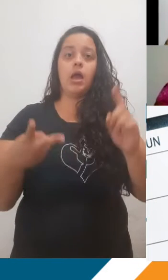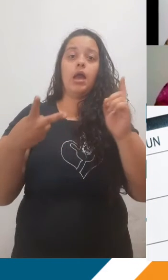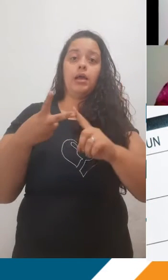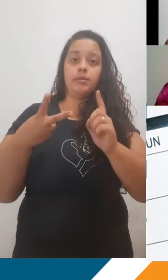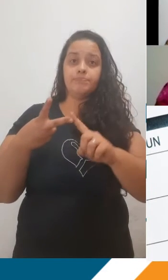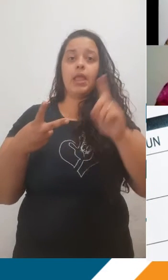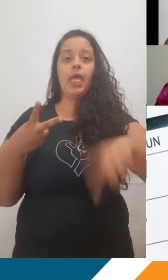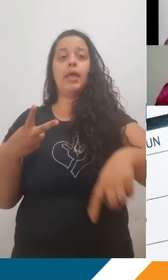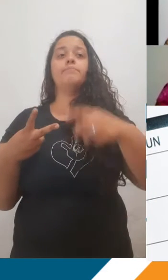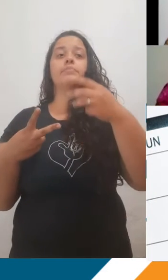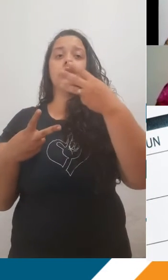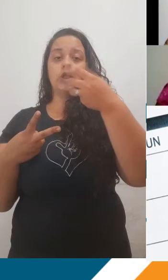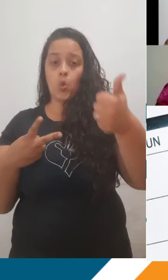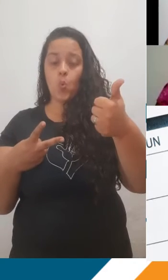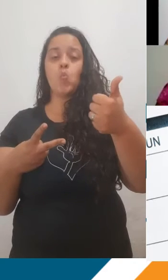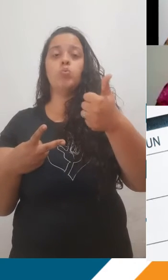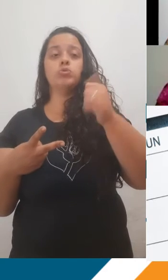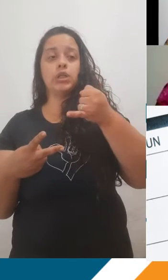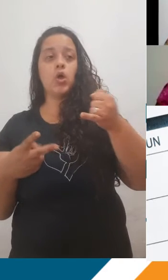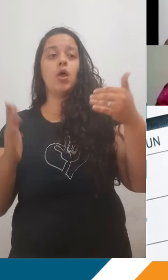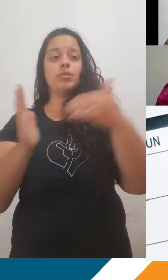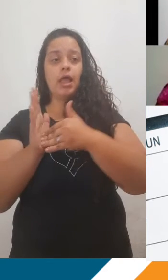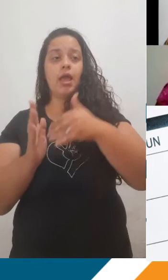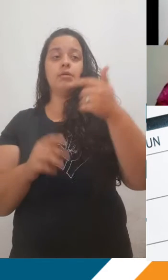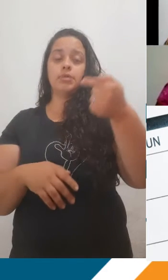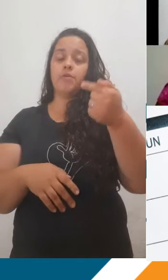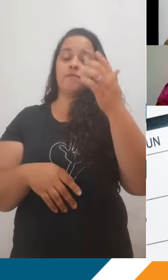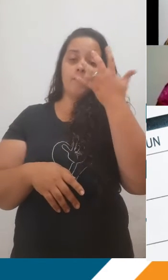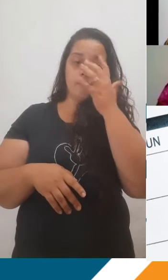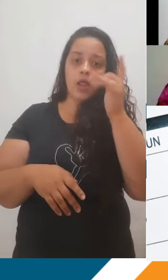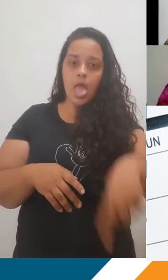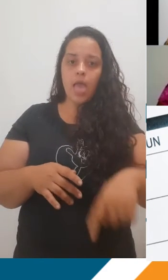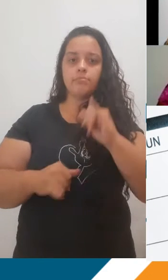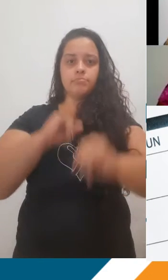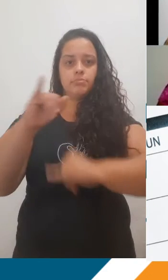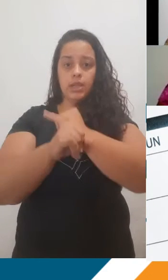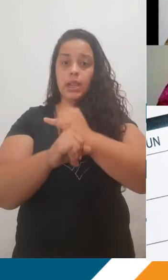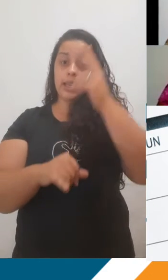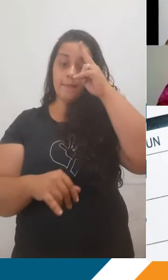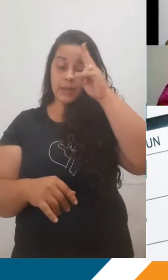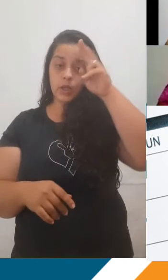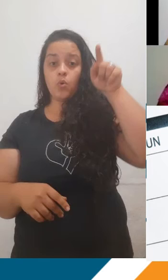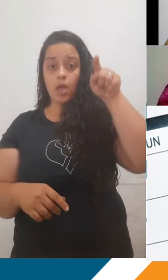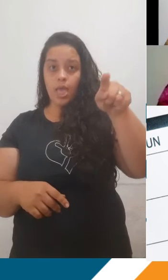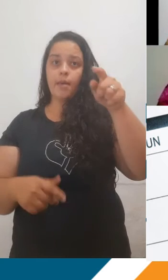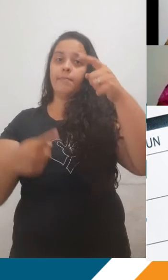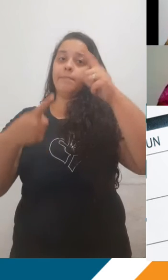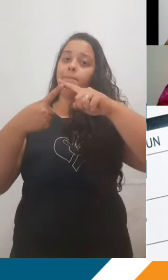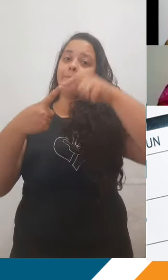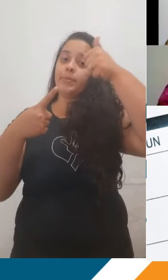7 de fevereiro, Enem digital. Importante lembrar que as 2 datas referem-se ao primeiro e ao segundo